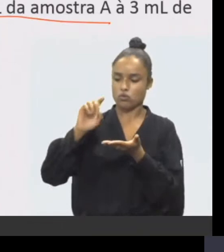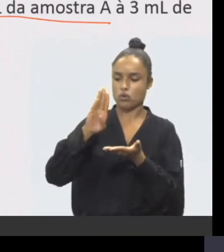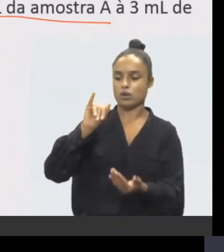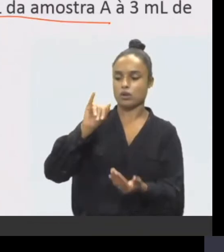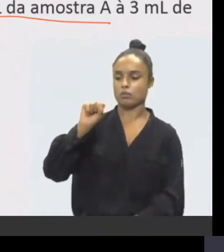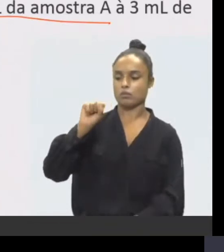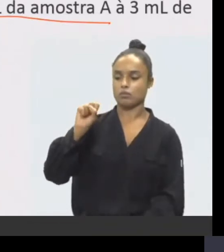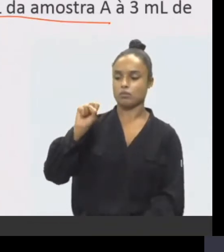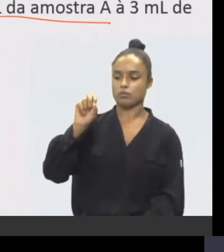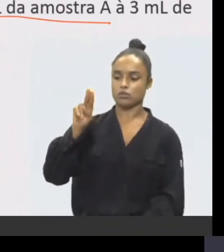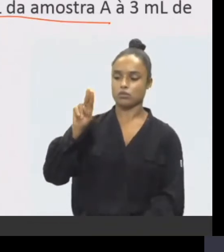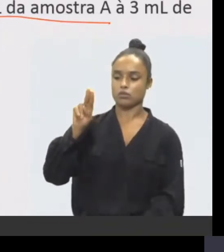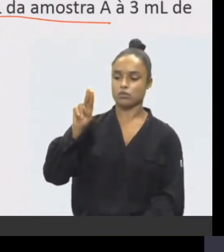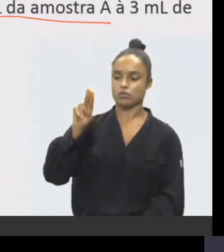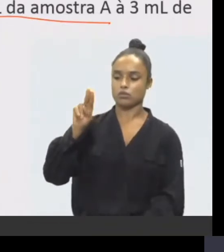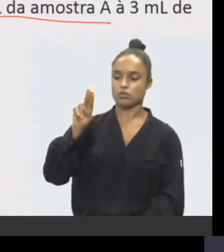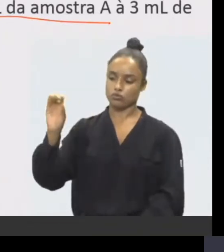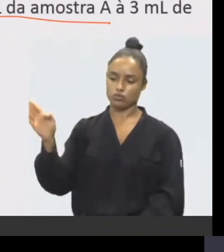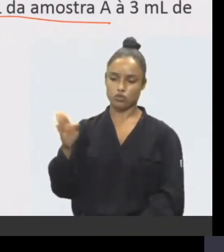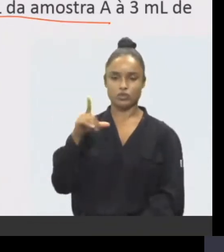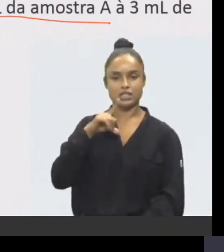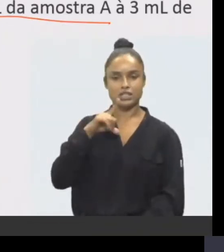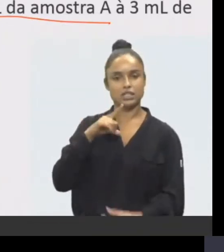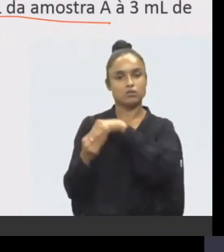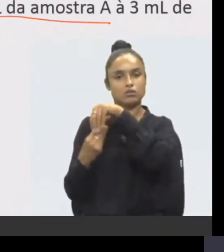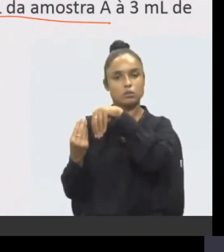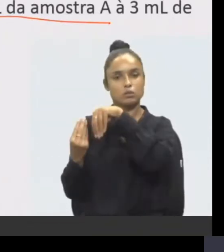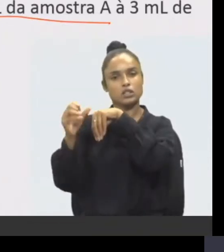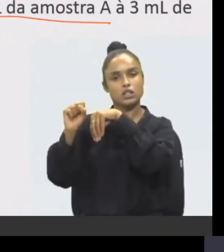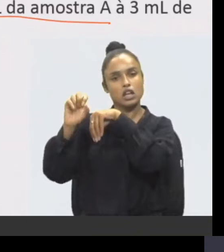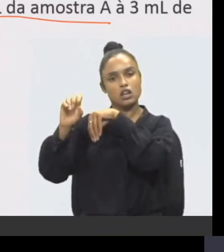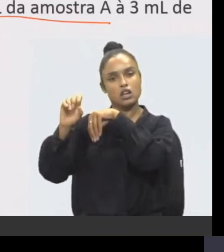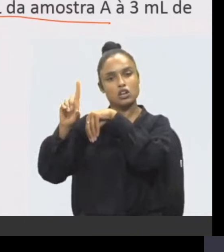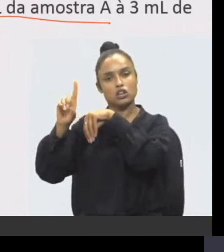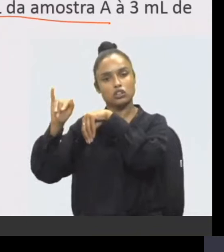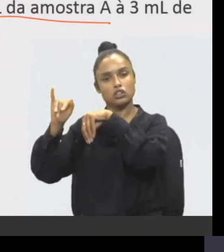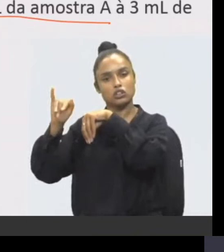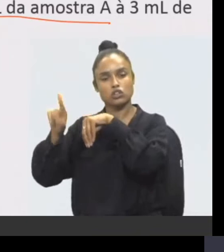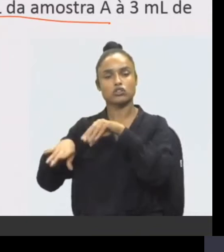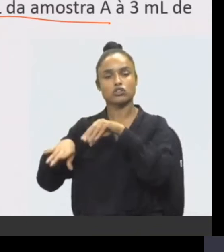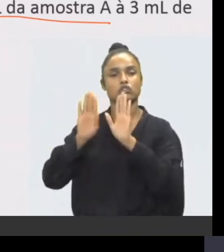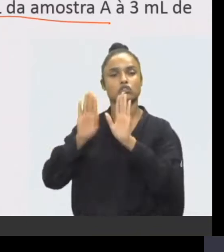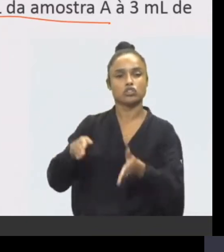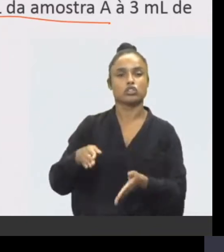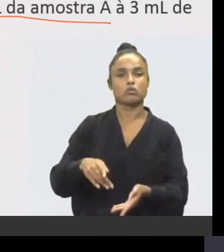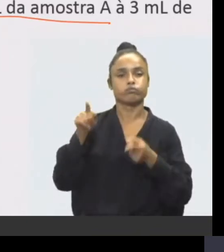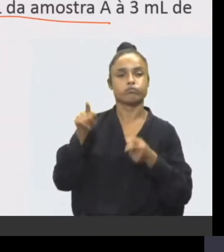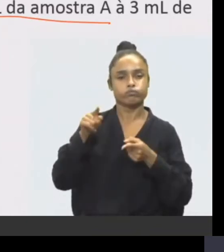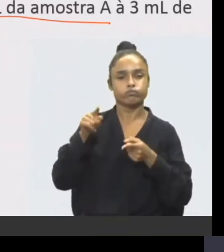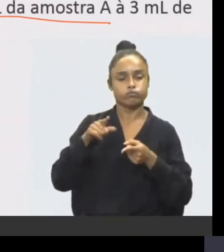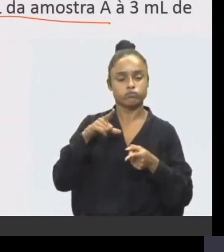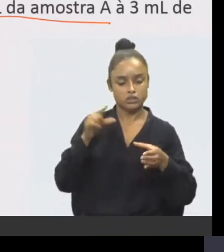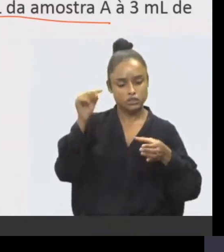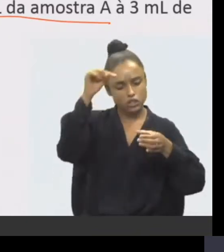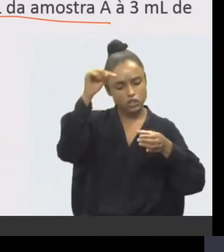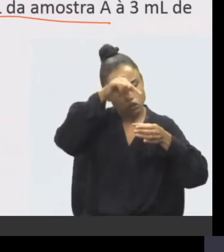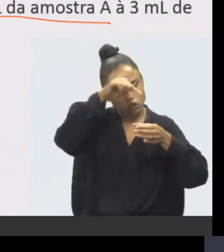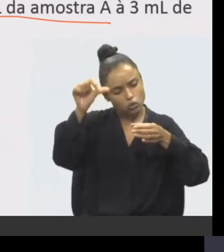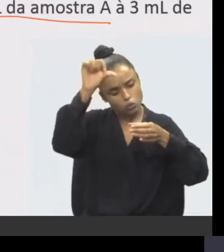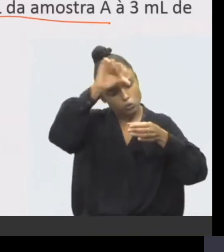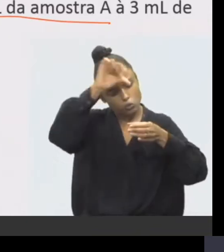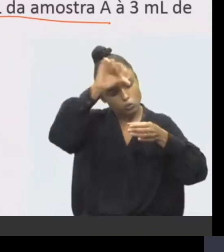de sódio. Então nós adicionando esses compostos, nós vamos também agitar esse tubo de ensaio e observar